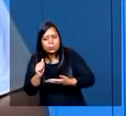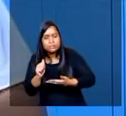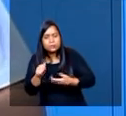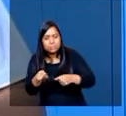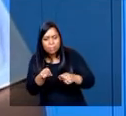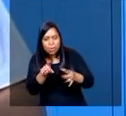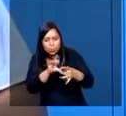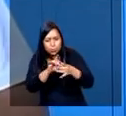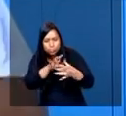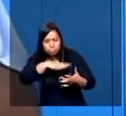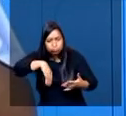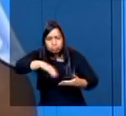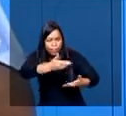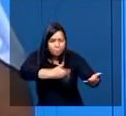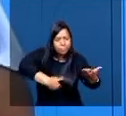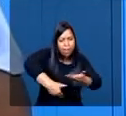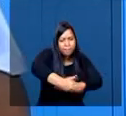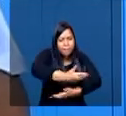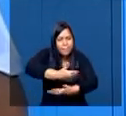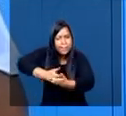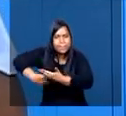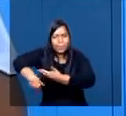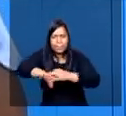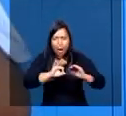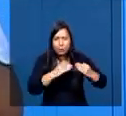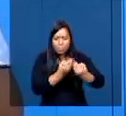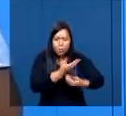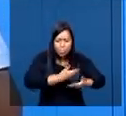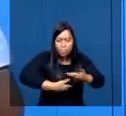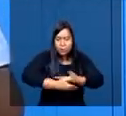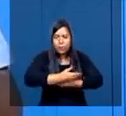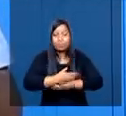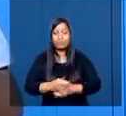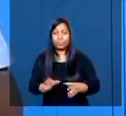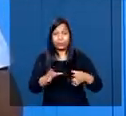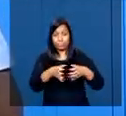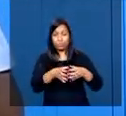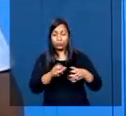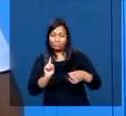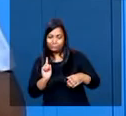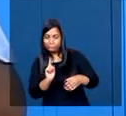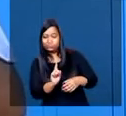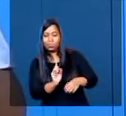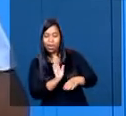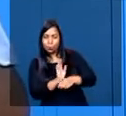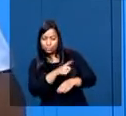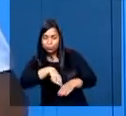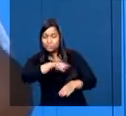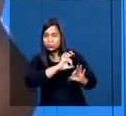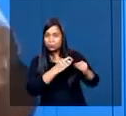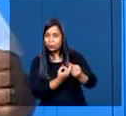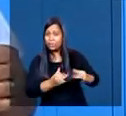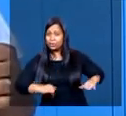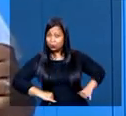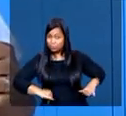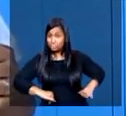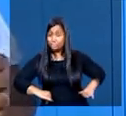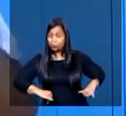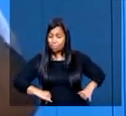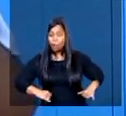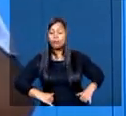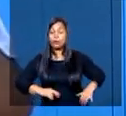entre eles. Né? Esse grupo, né, que atende essas famílias em sofrimento é um grupo transdisciplinar mesmo.